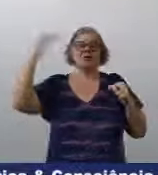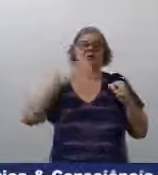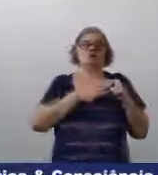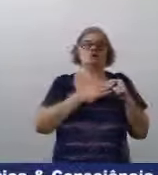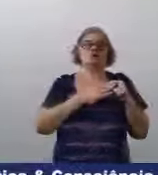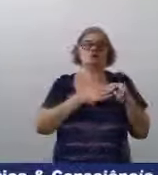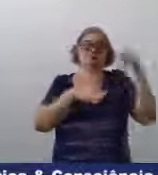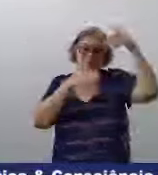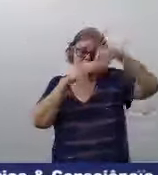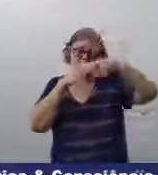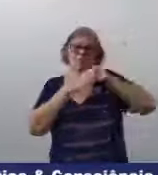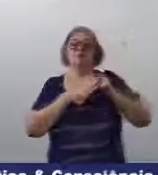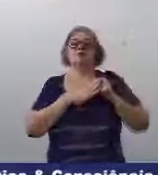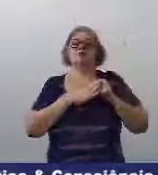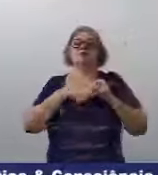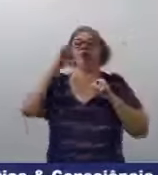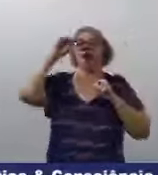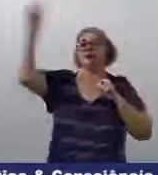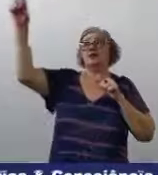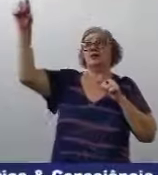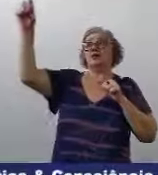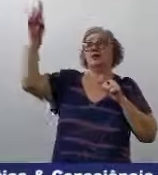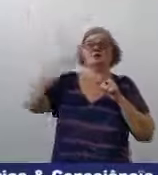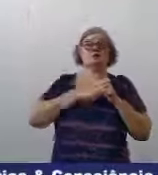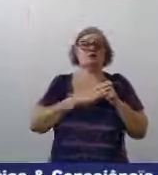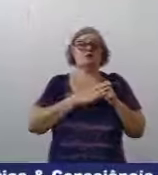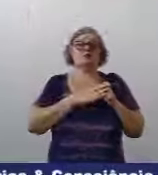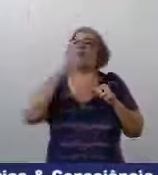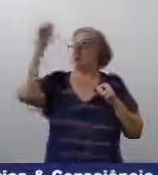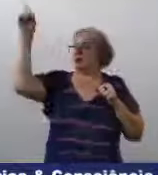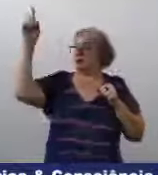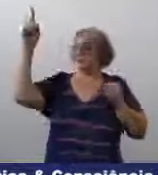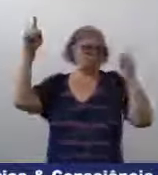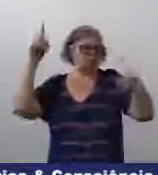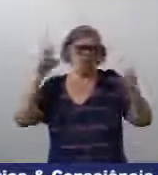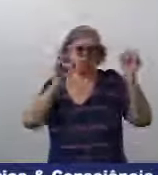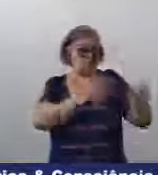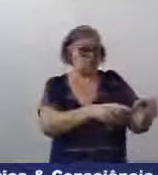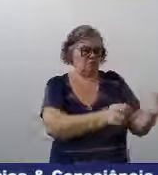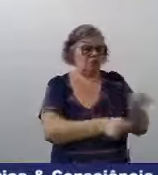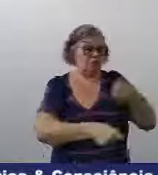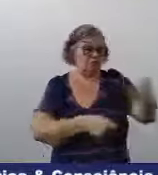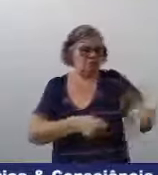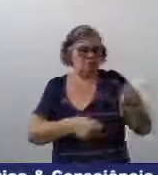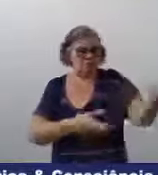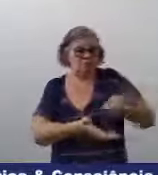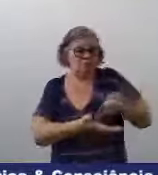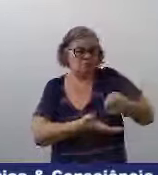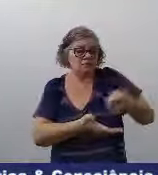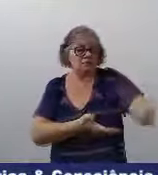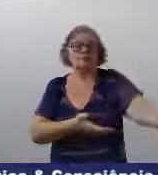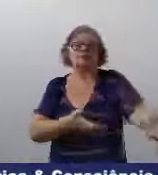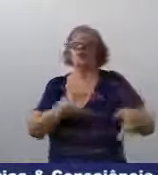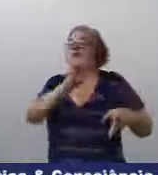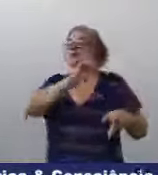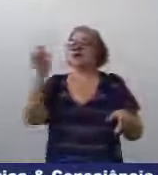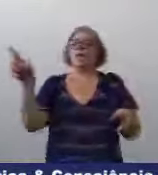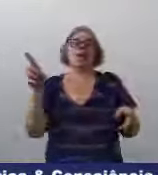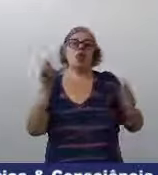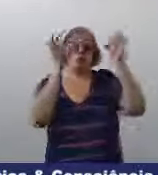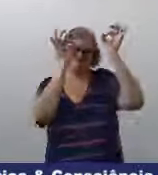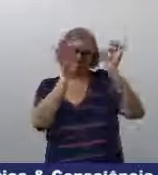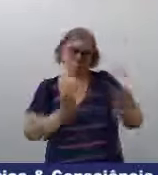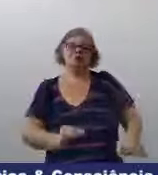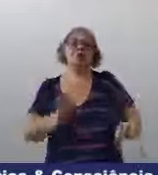mais a mente do velho. A ideia de Deus, que não joga dados, que não pode ter construído um mundo ao